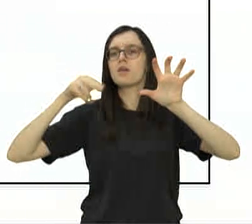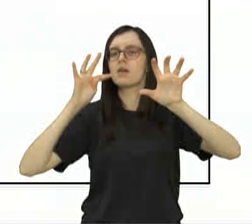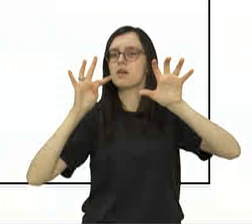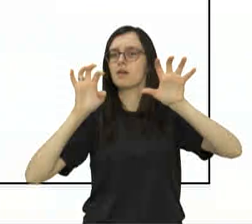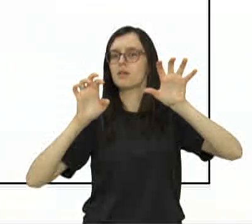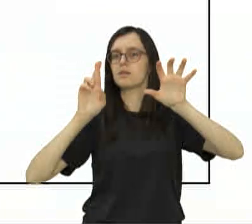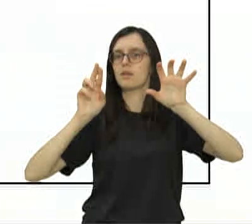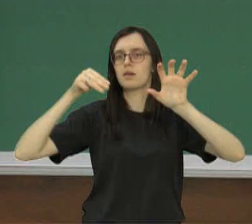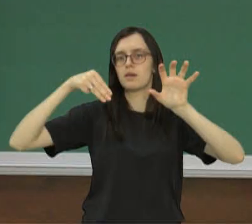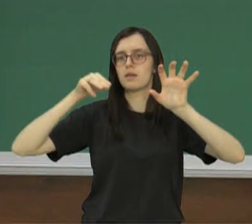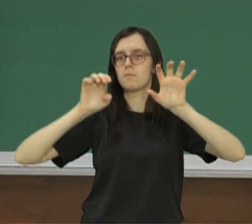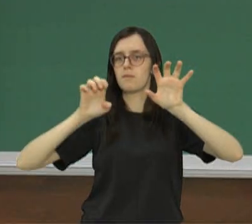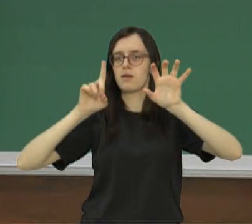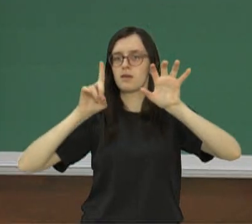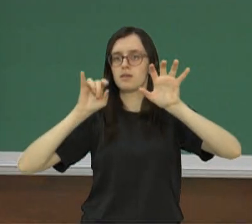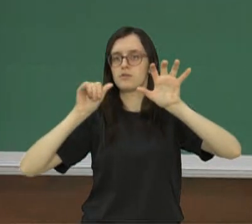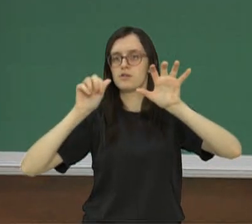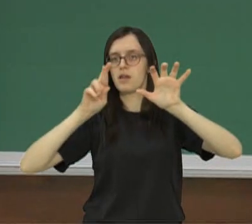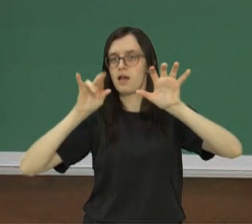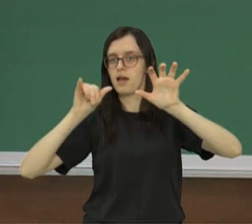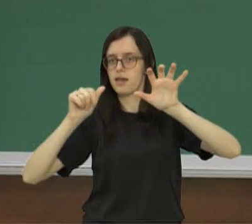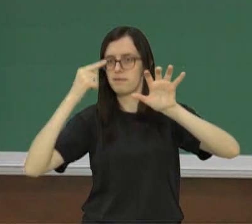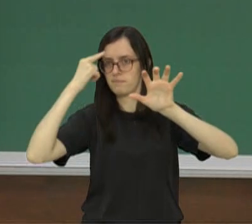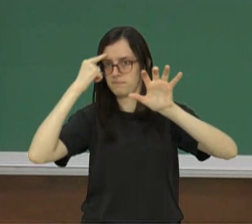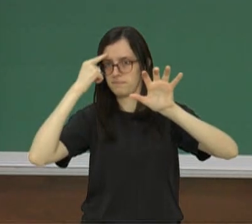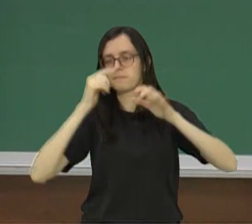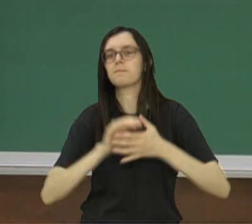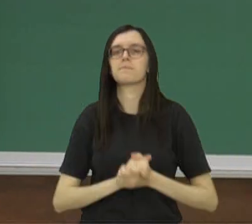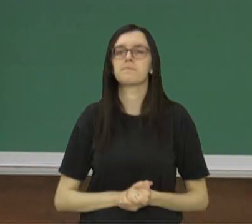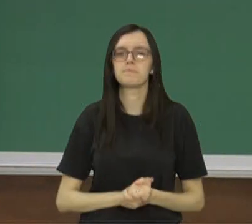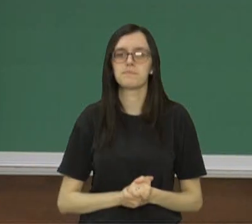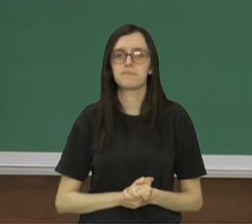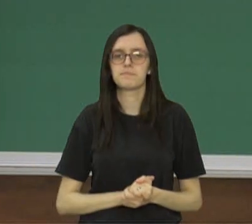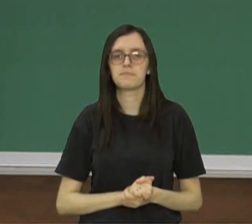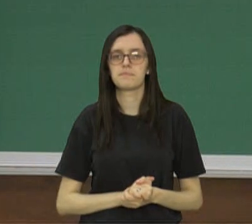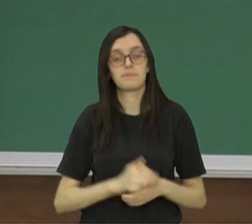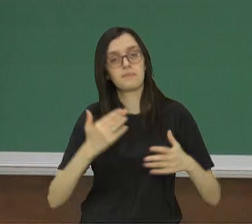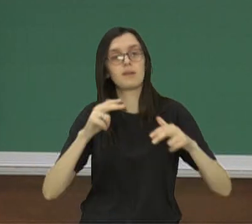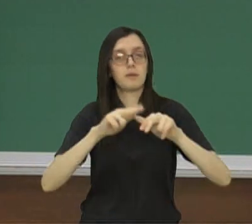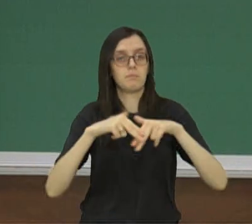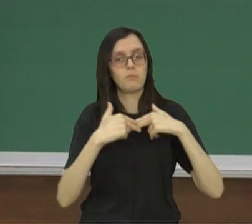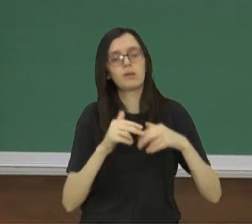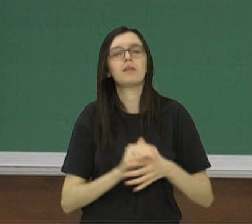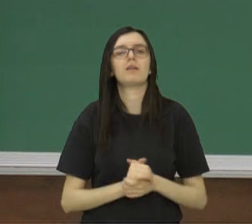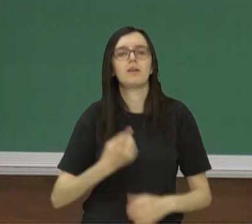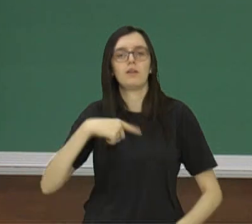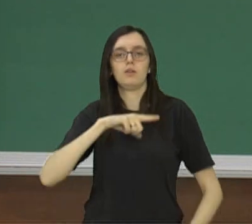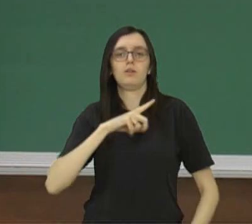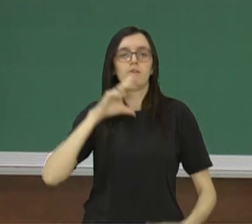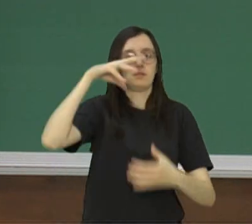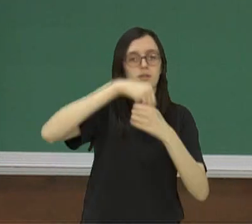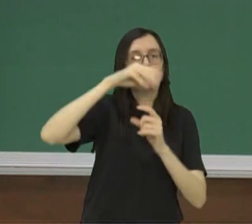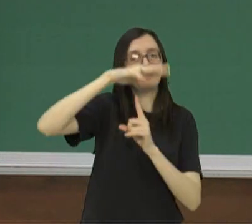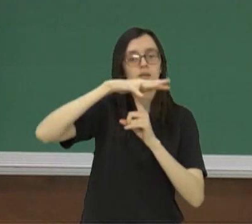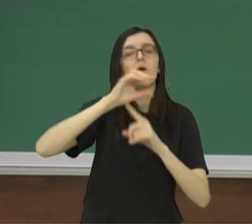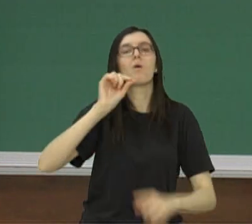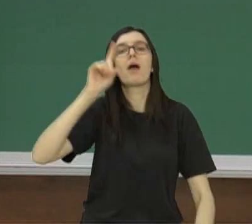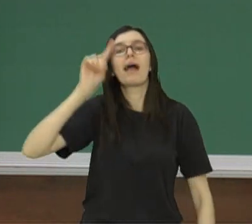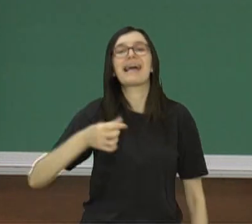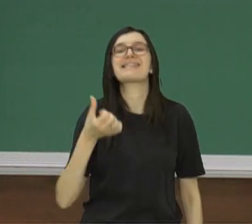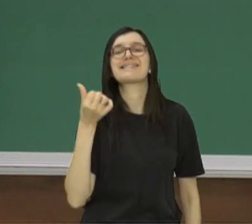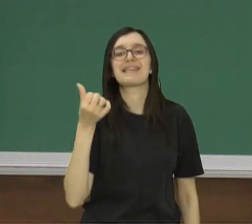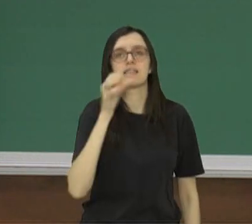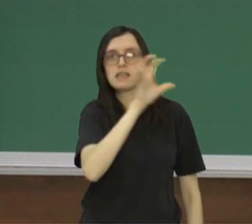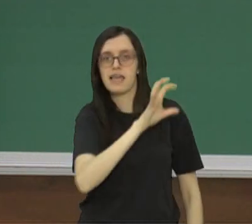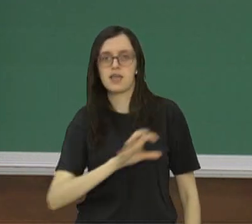geográfica intermediária eu tenho as regiões imediatas, certo? Por isso, nós temos no Paraná 6